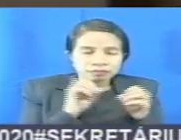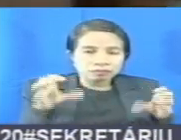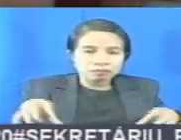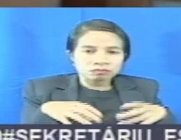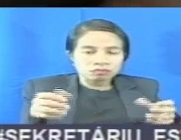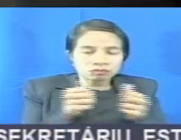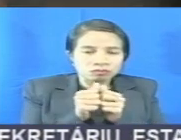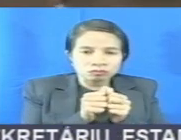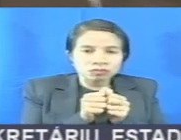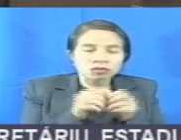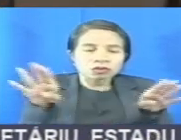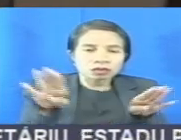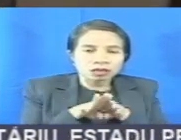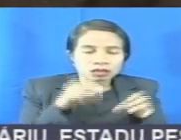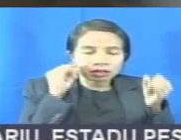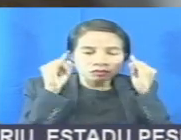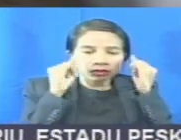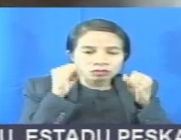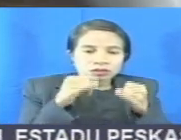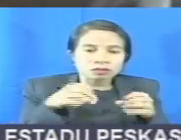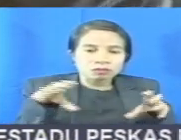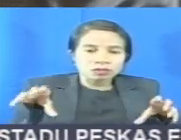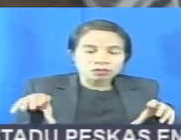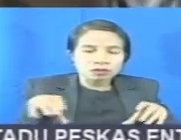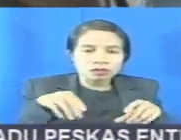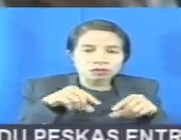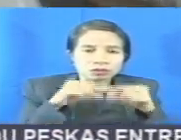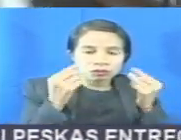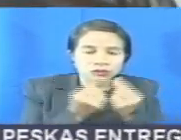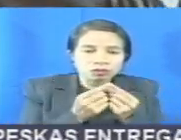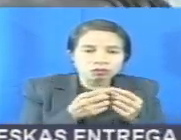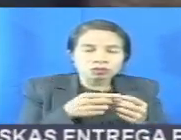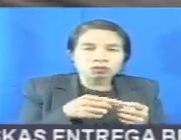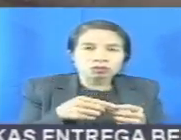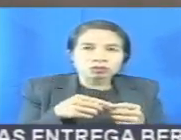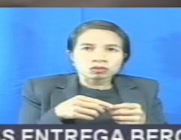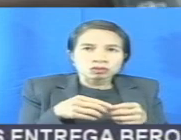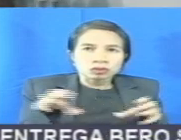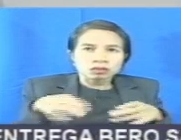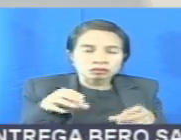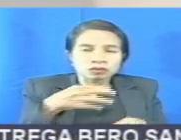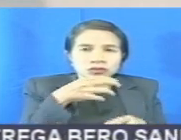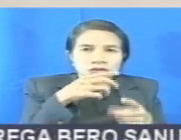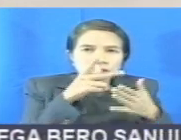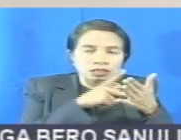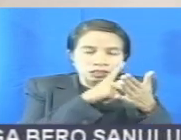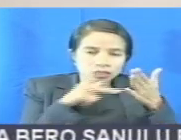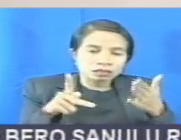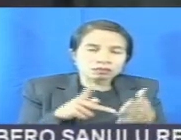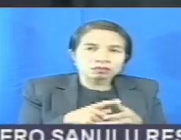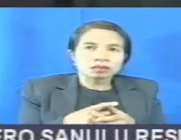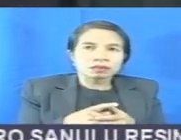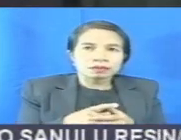colabora, o ditaca informação da equipa Serviço de Investigação Criminal. Equipa Serviço de Investigação